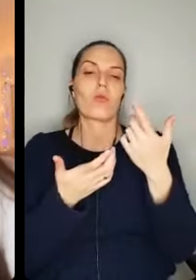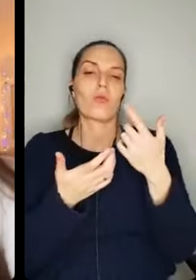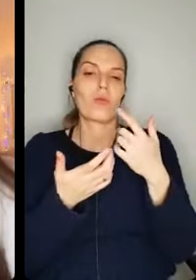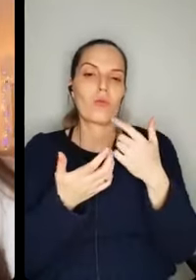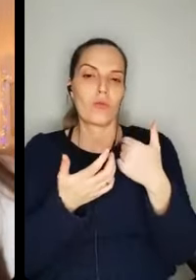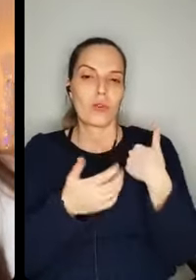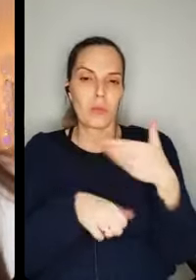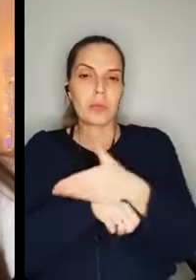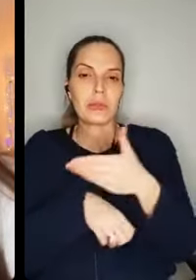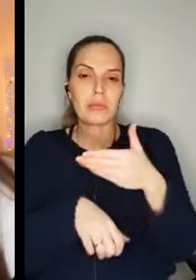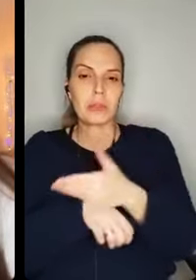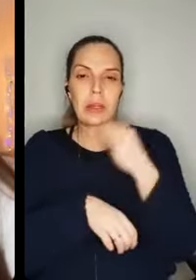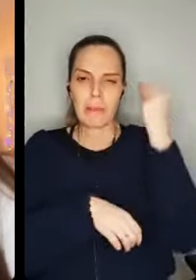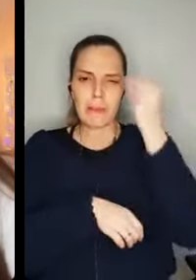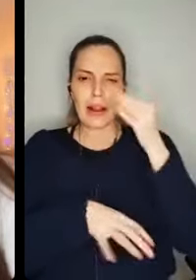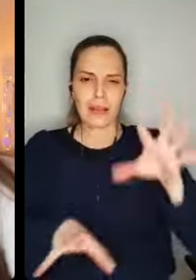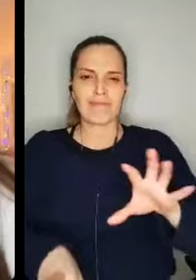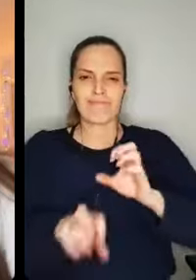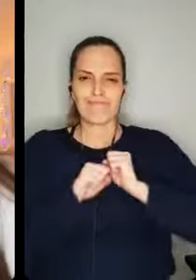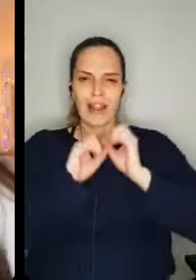que é uma experiência bem engrandecedora.